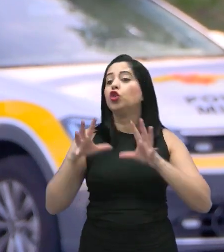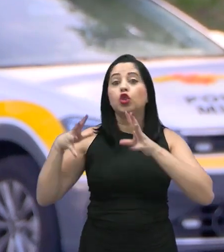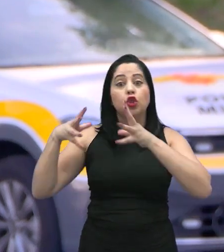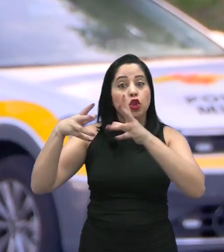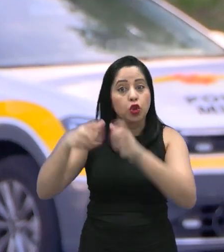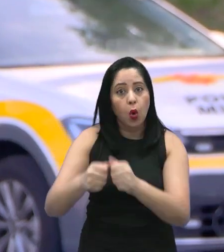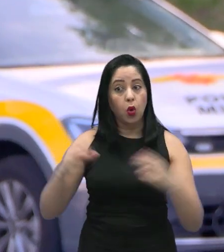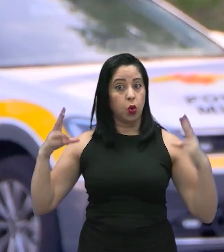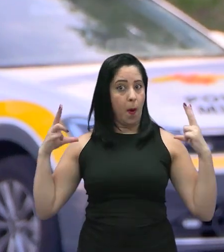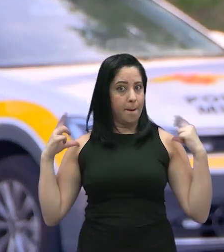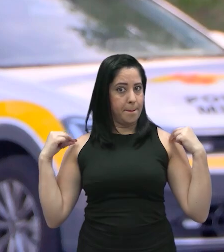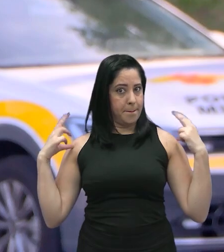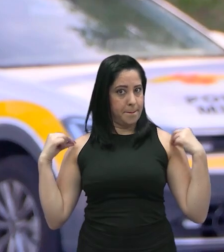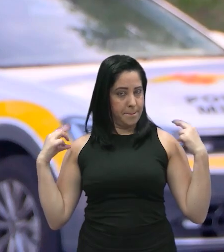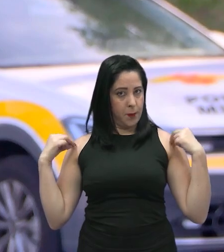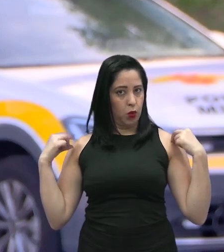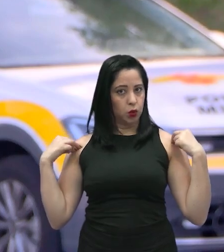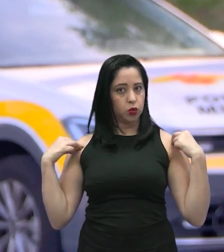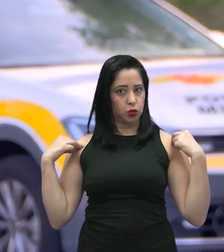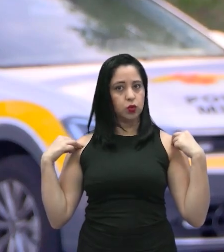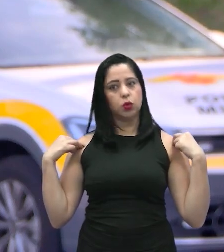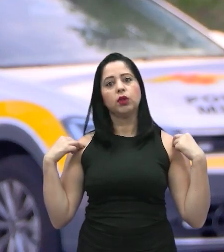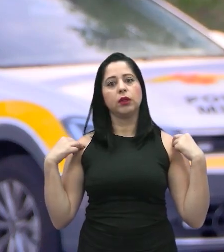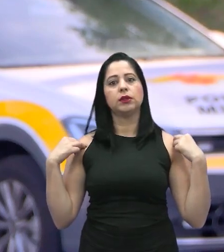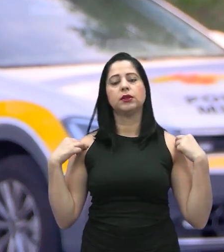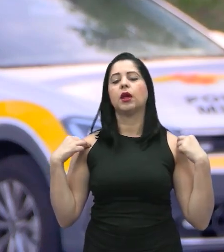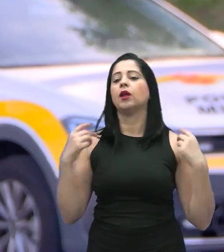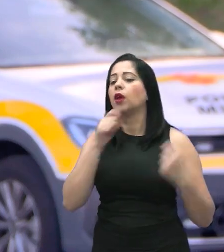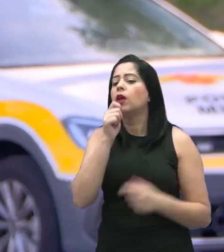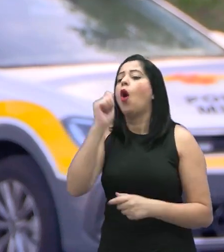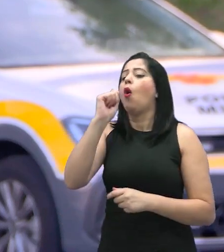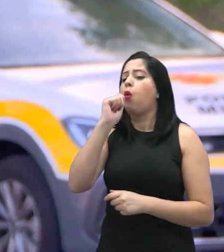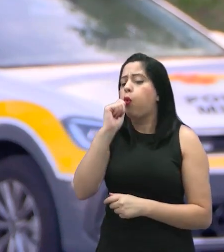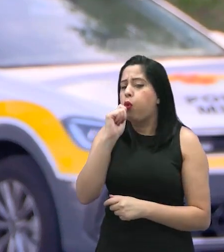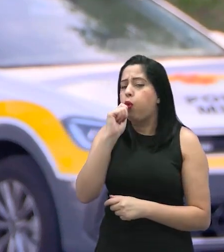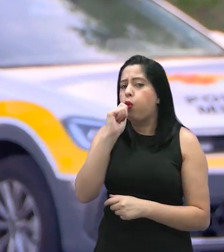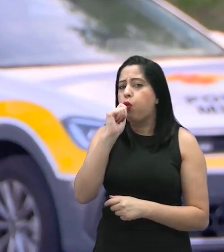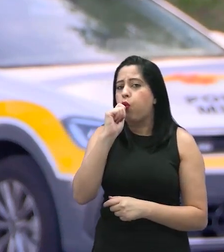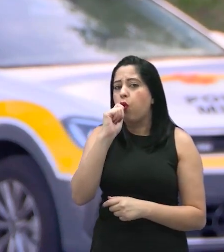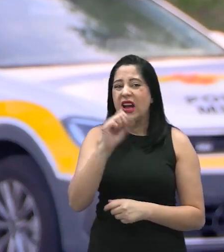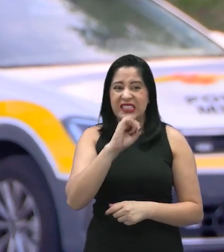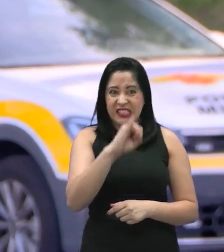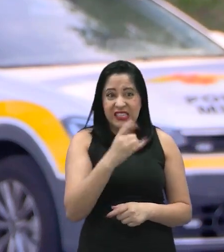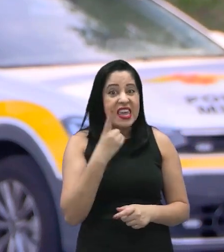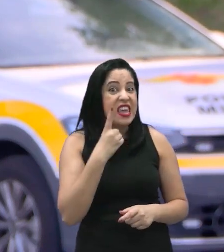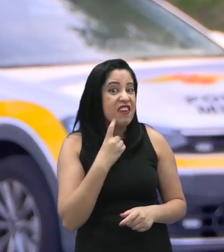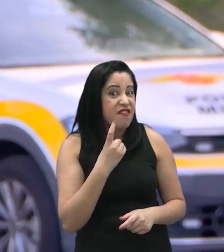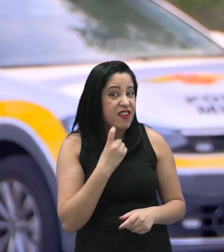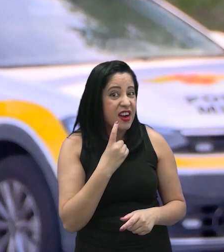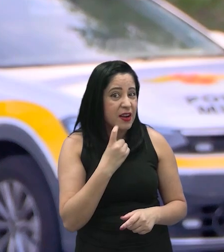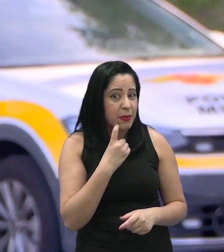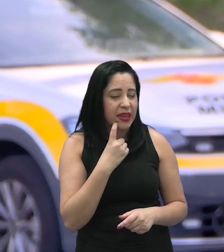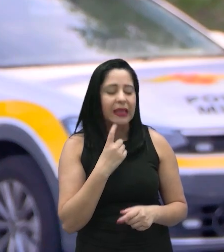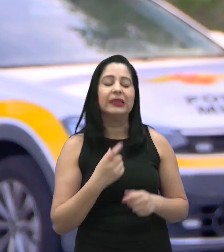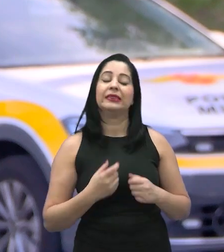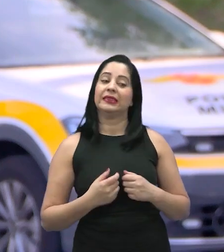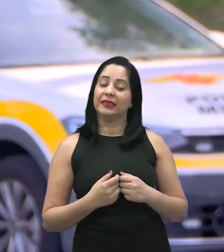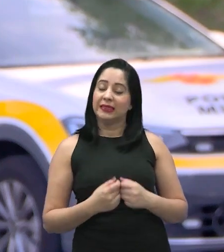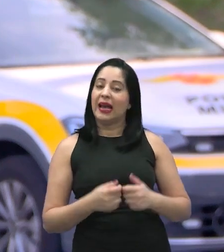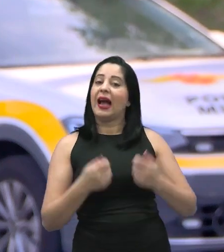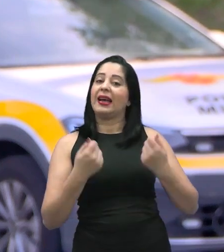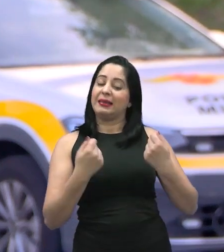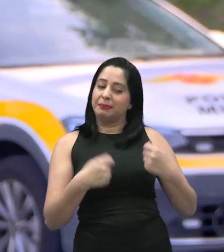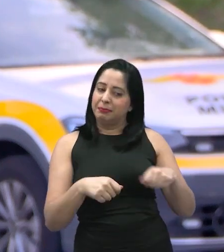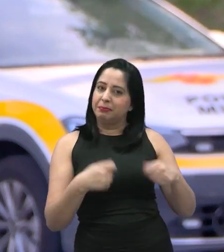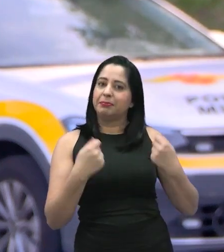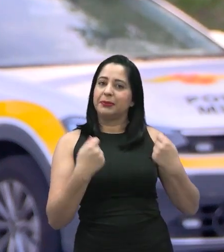que passam por aquela via ao etilômetro. Ou seja, dando vermelho ele é submetido a uma